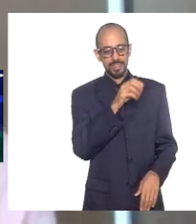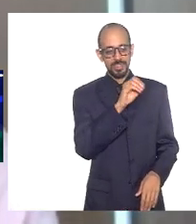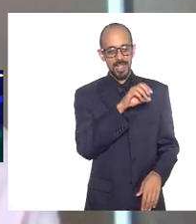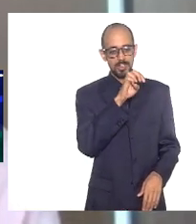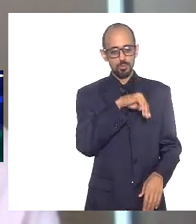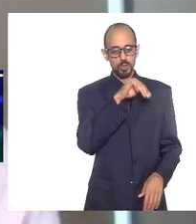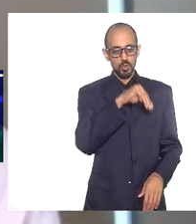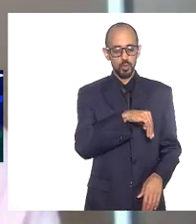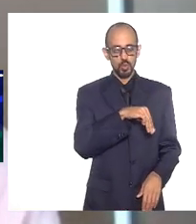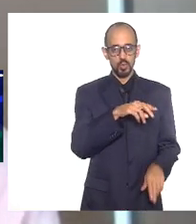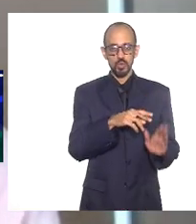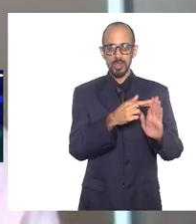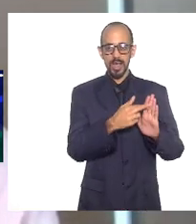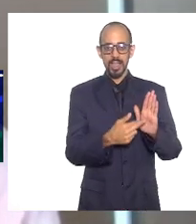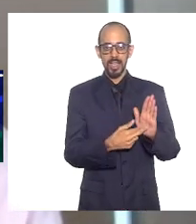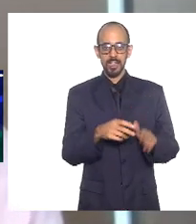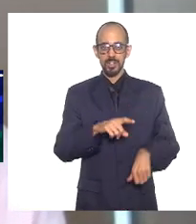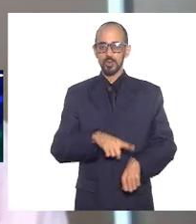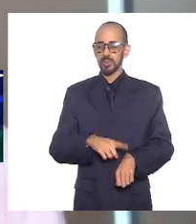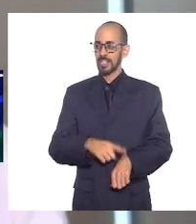minutos do tempo regimental.